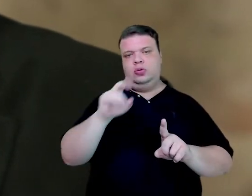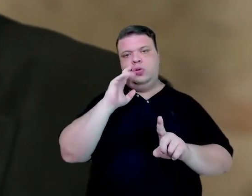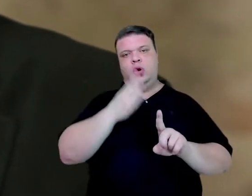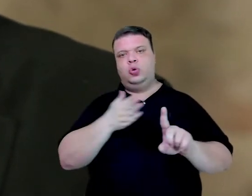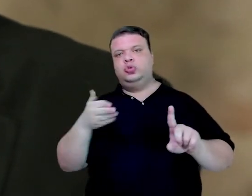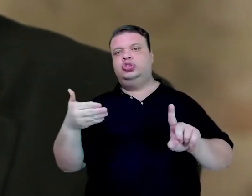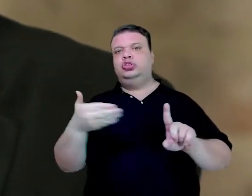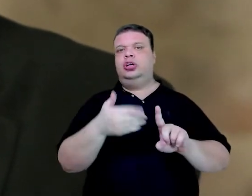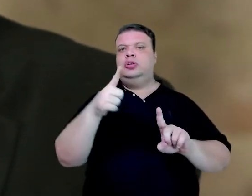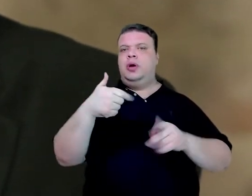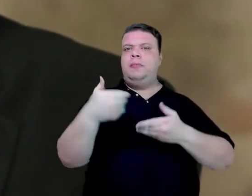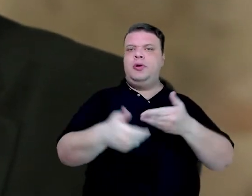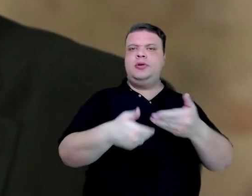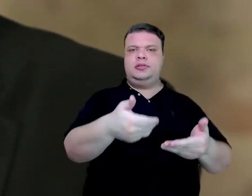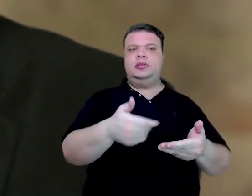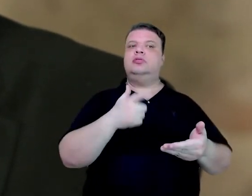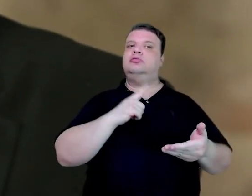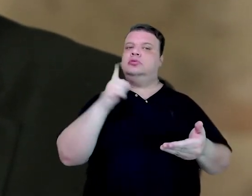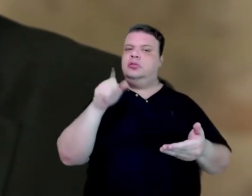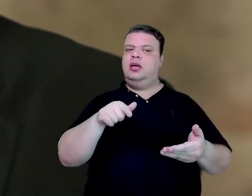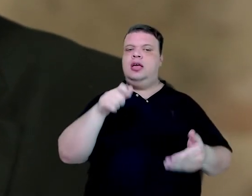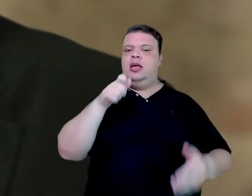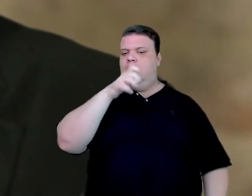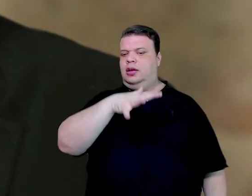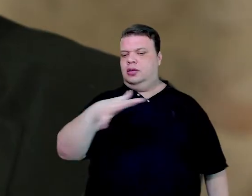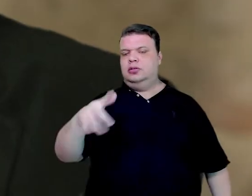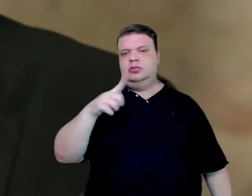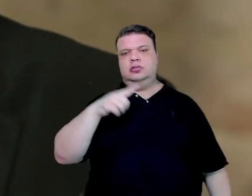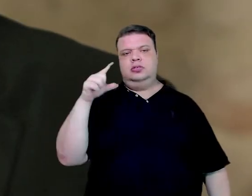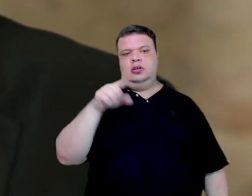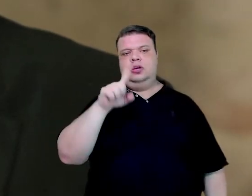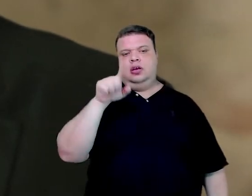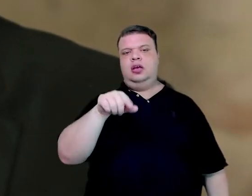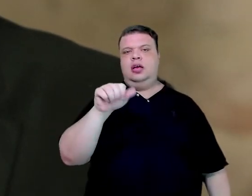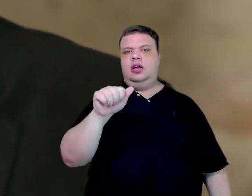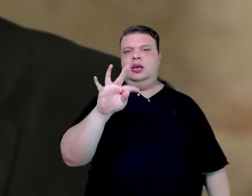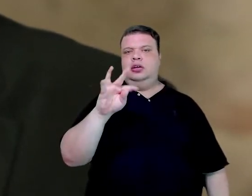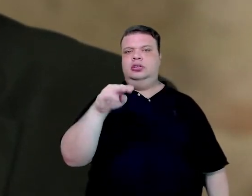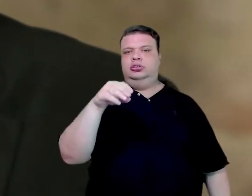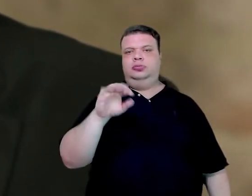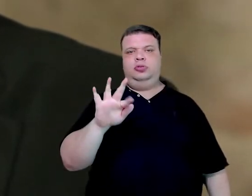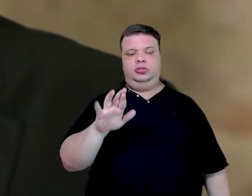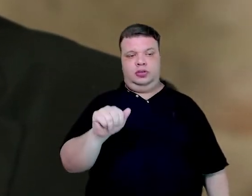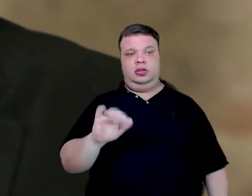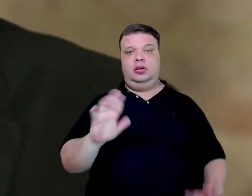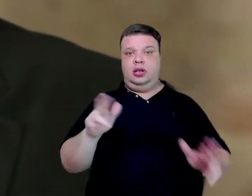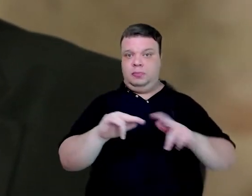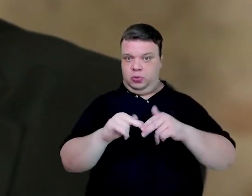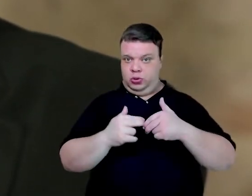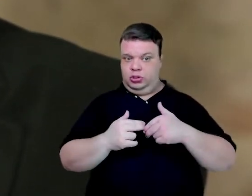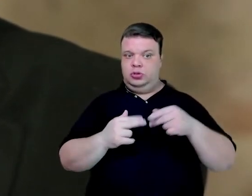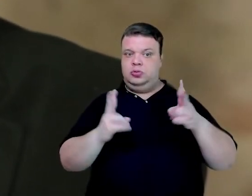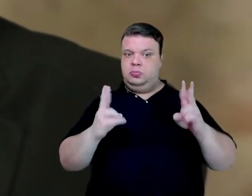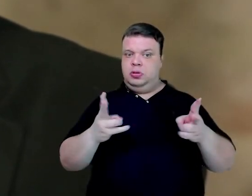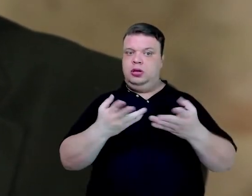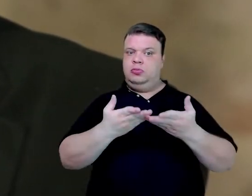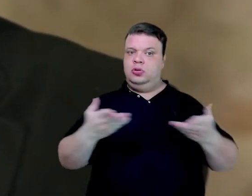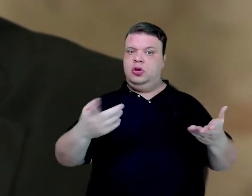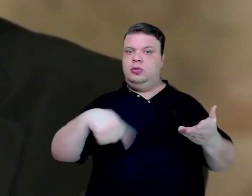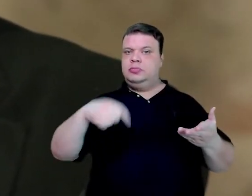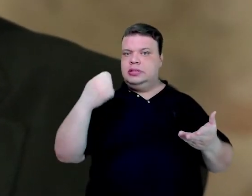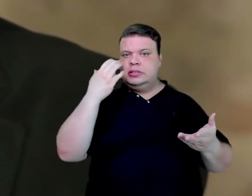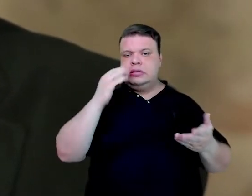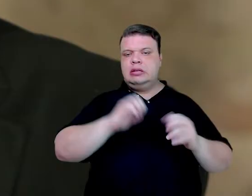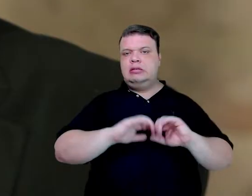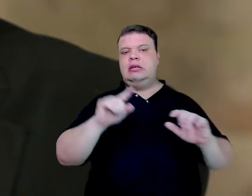isso que a gente tem que entender esses processos para que todas essas estruturas que vocês vão ver mais na frente, quando a